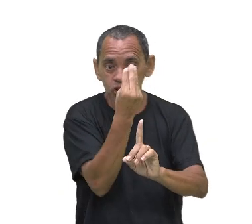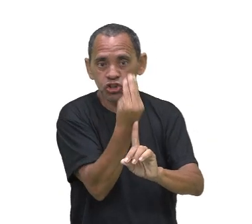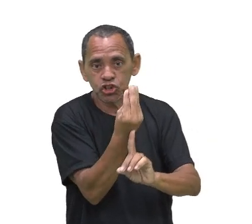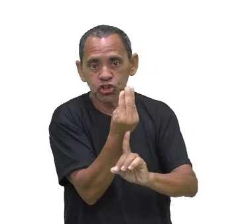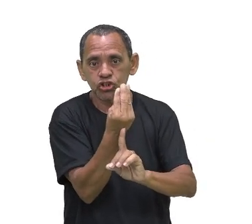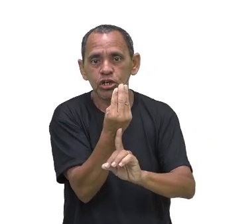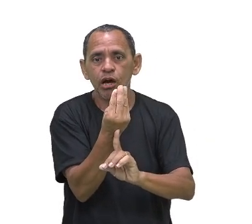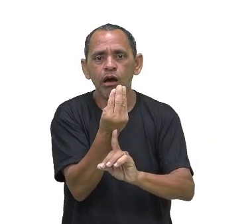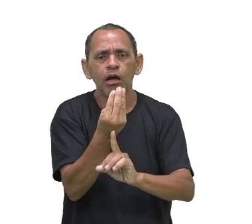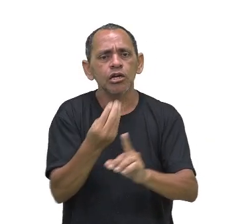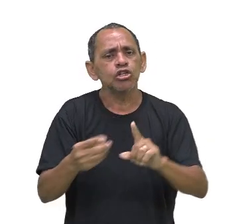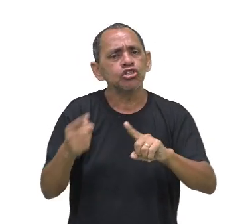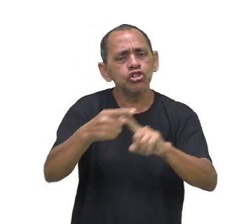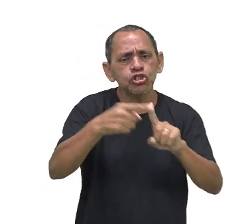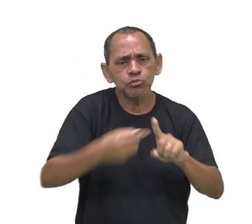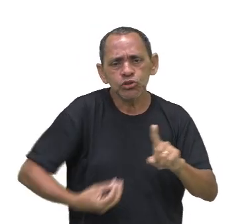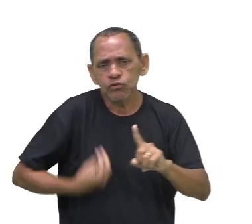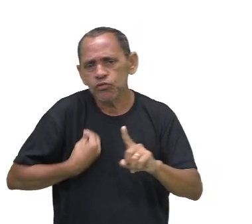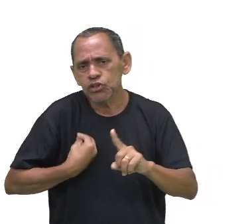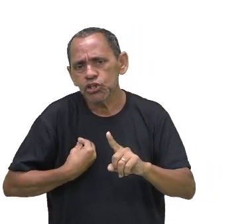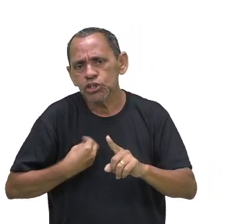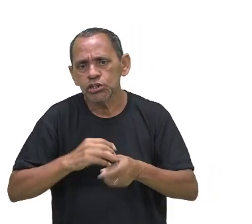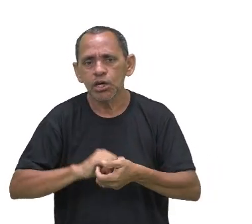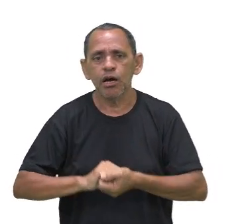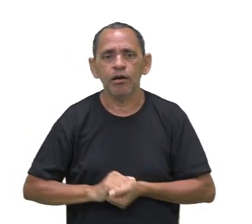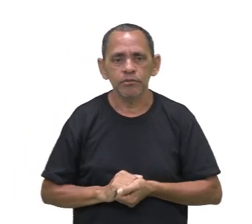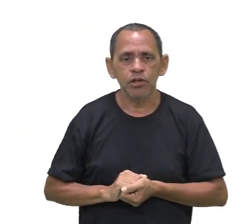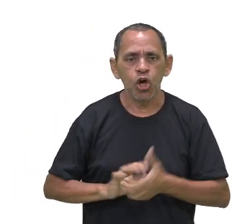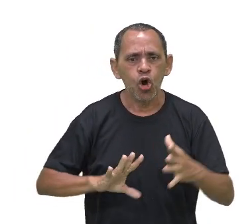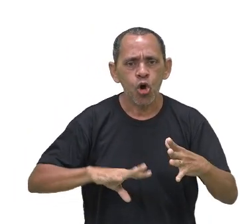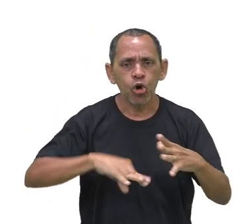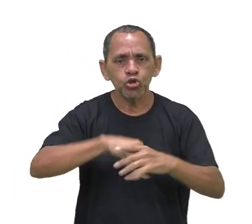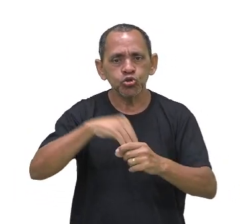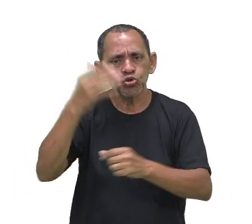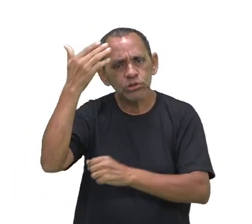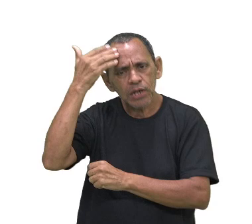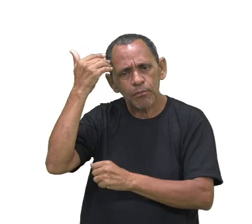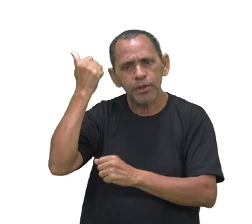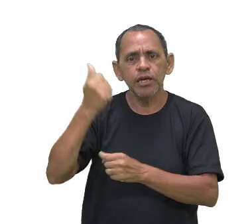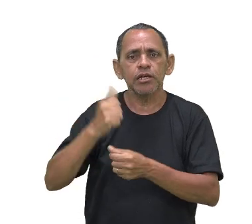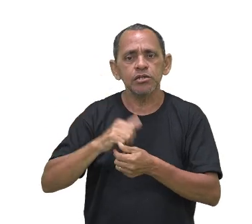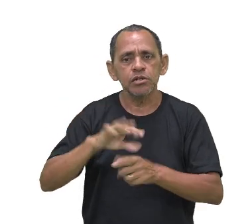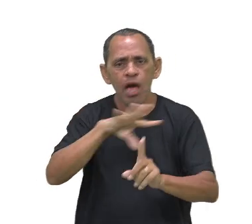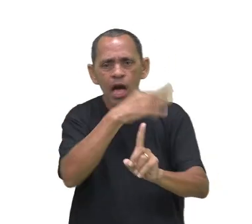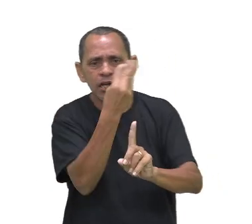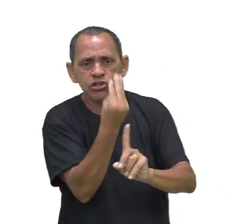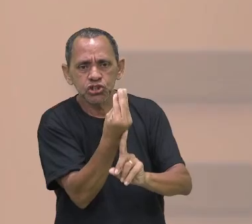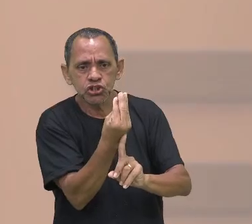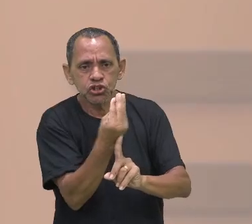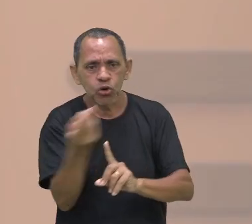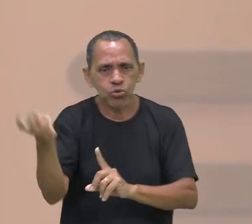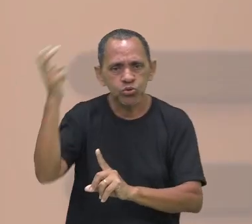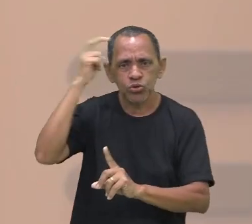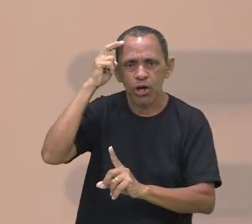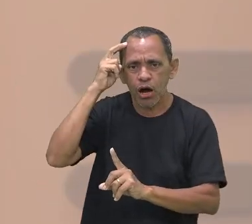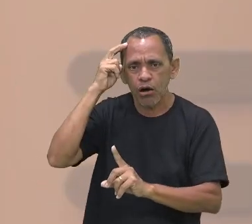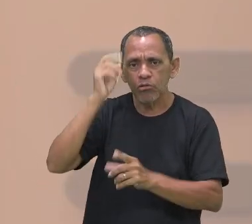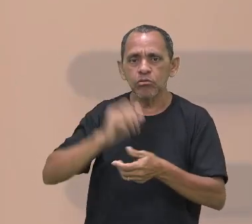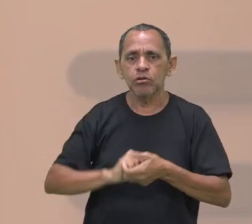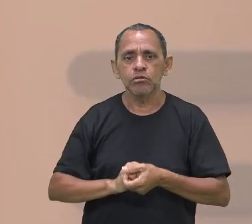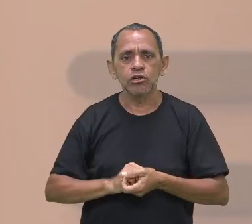de saberes, a religião e outras expressões de um povo. Percebam que